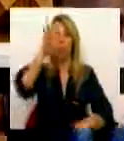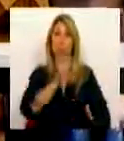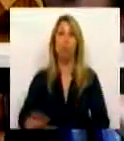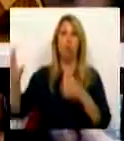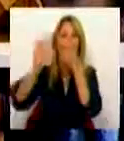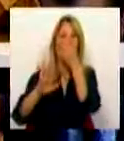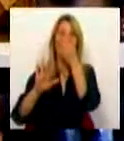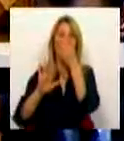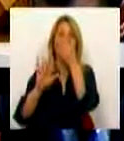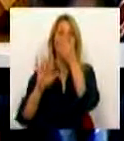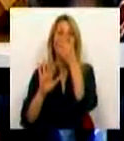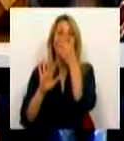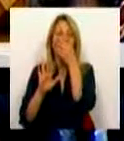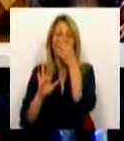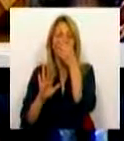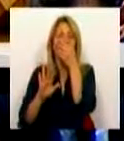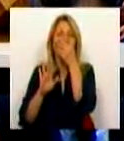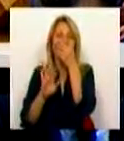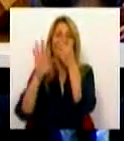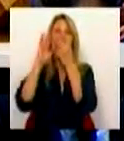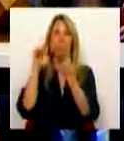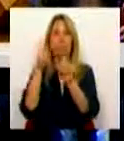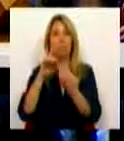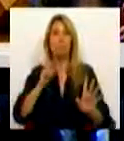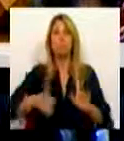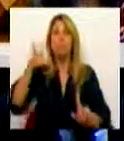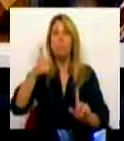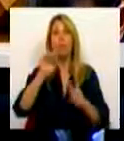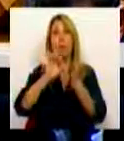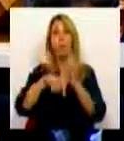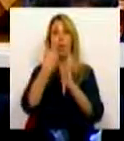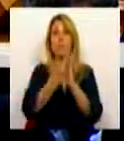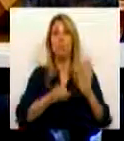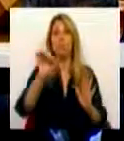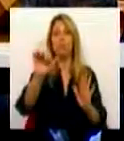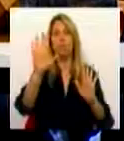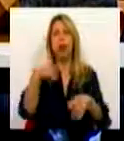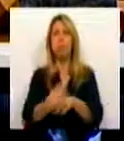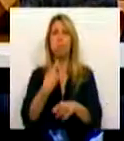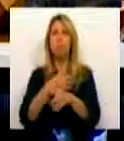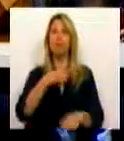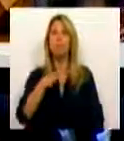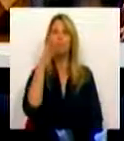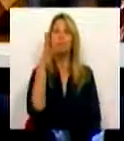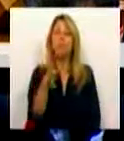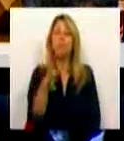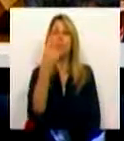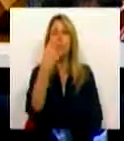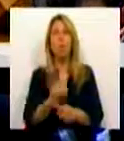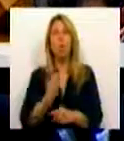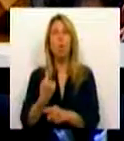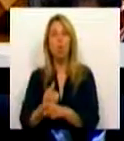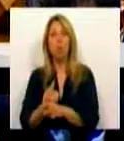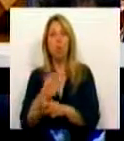essencial do seu projeto de resolução. Mas não queria deixar de referir uma coisa que me parece